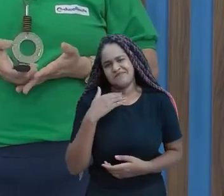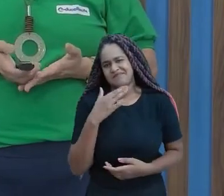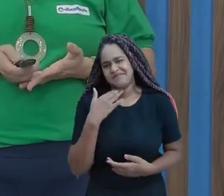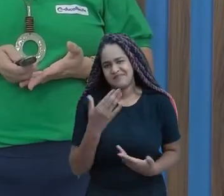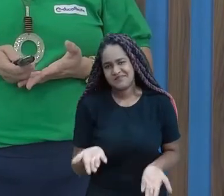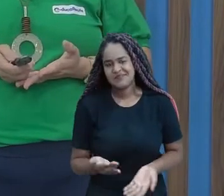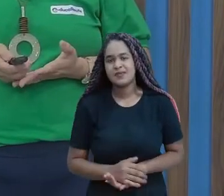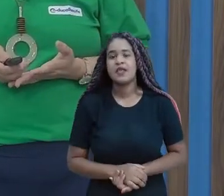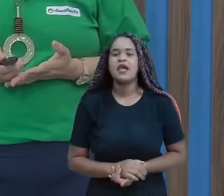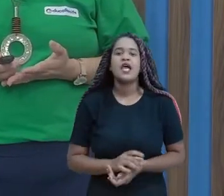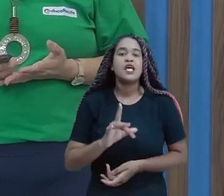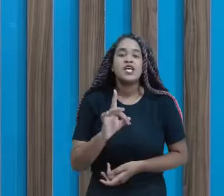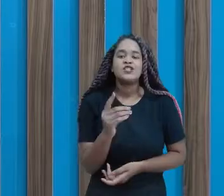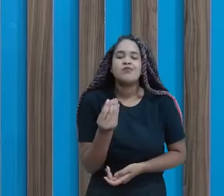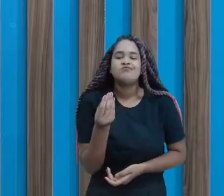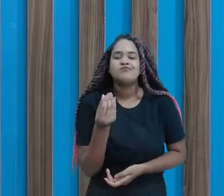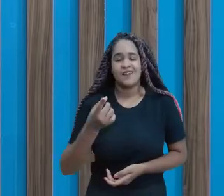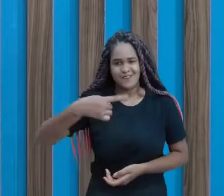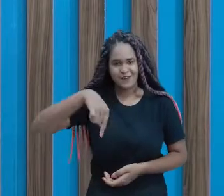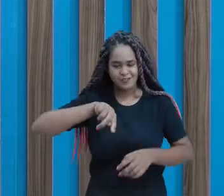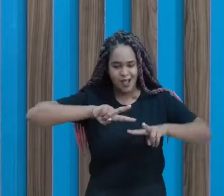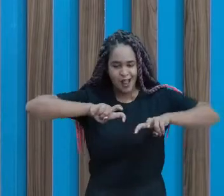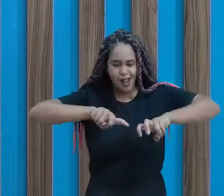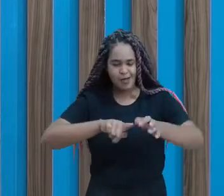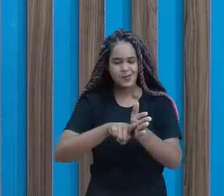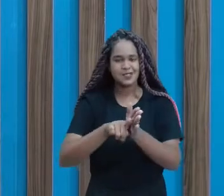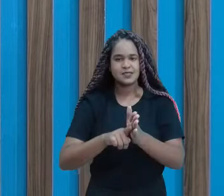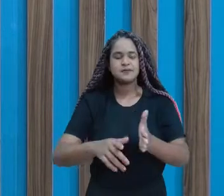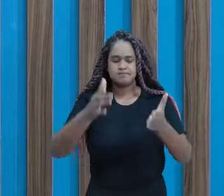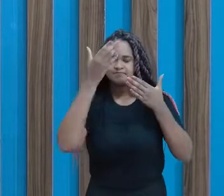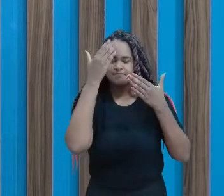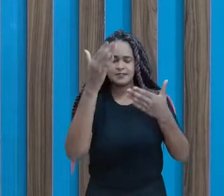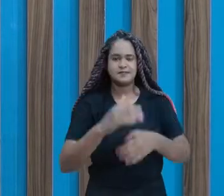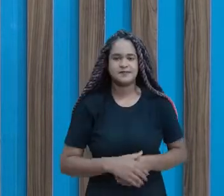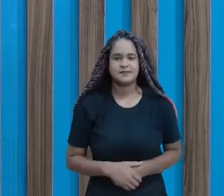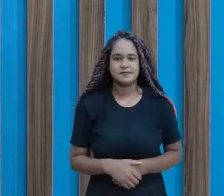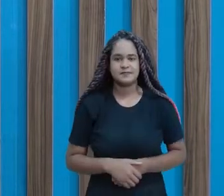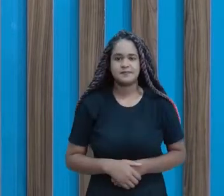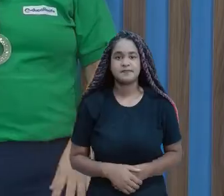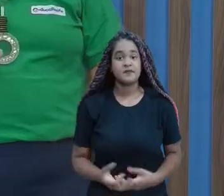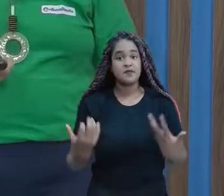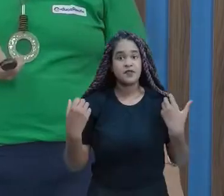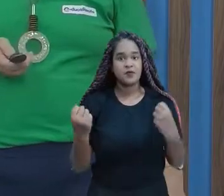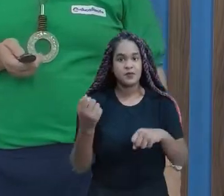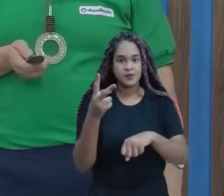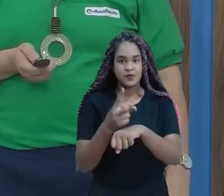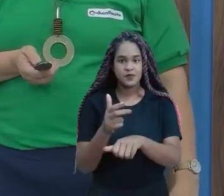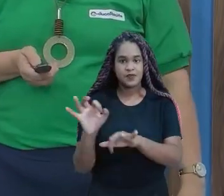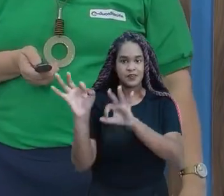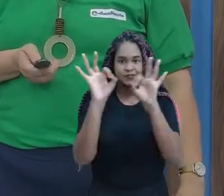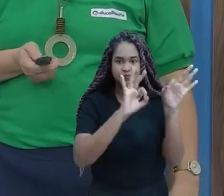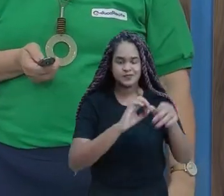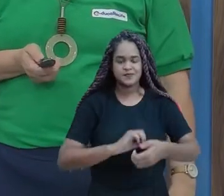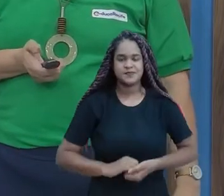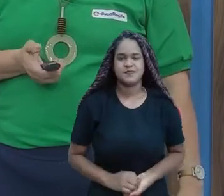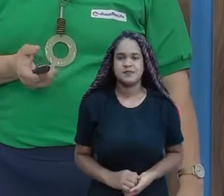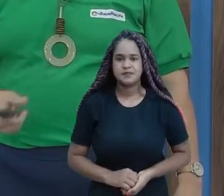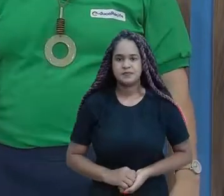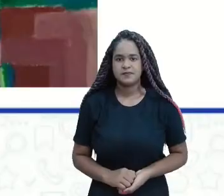É só um aperitivo para que vocês em casa possam pesquisar mais, né? Mas muito obrigado, professora Vilma. Vamos ver, então, agora o nosso vídeo, tá,